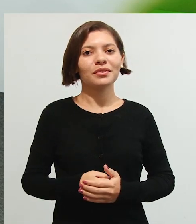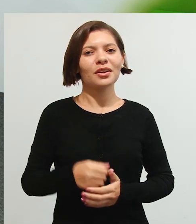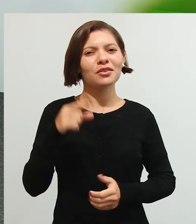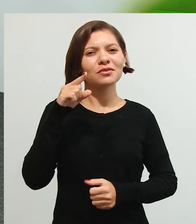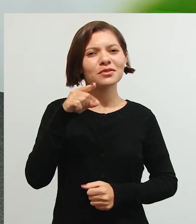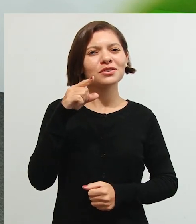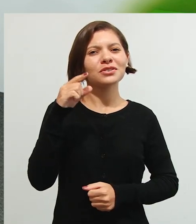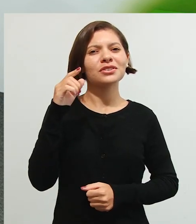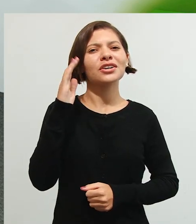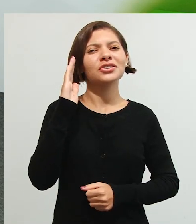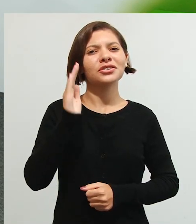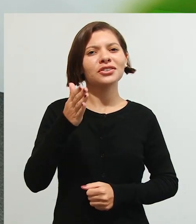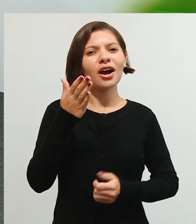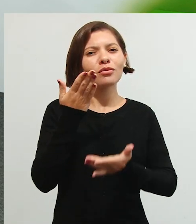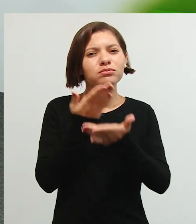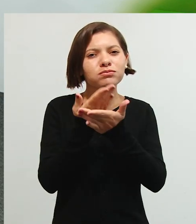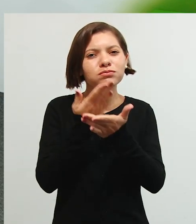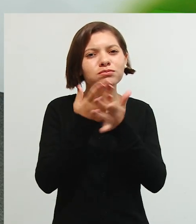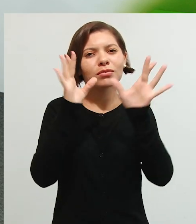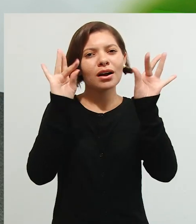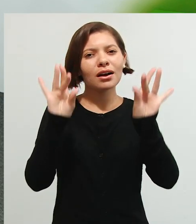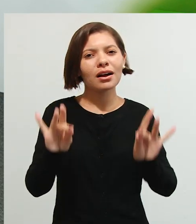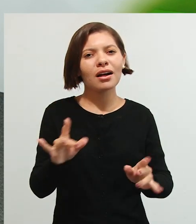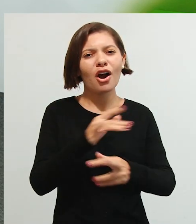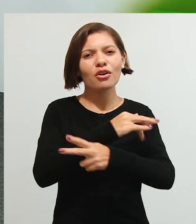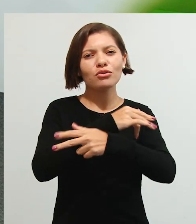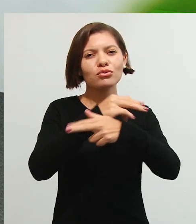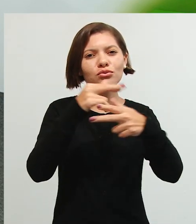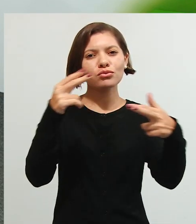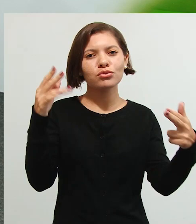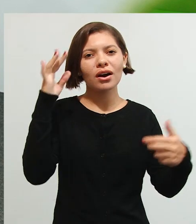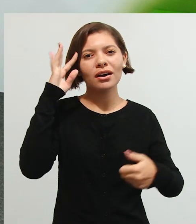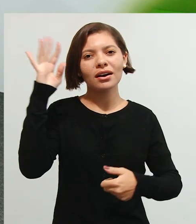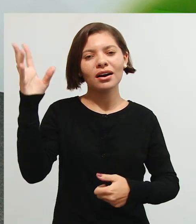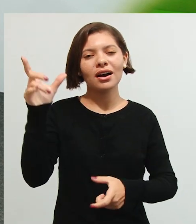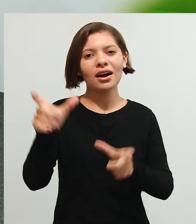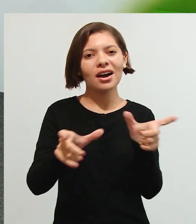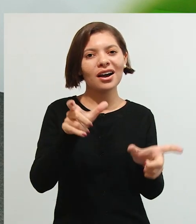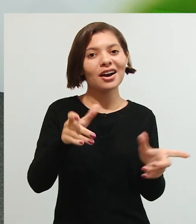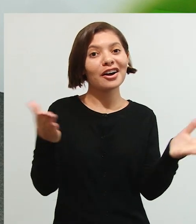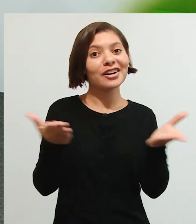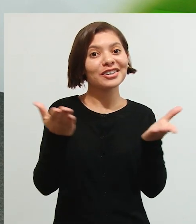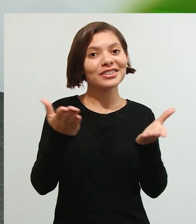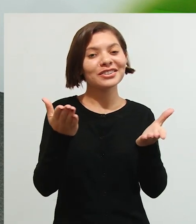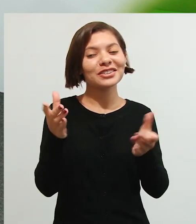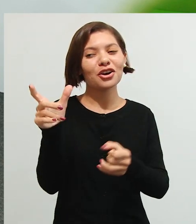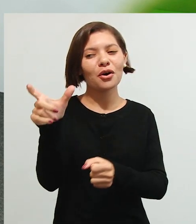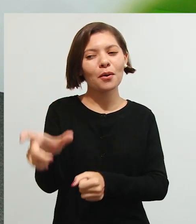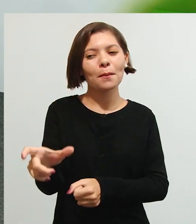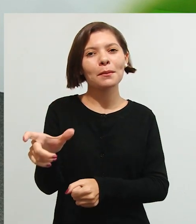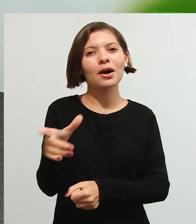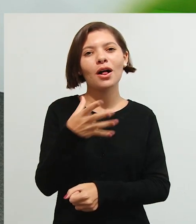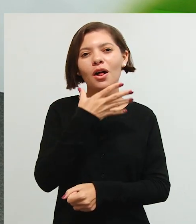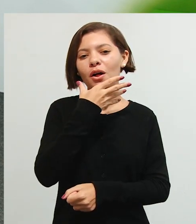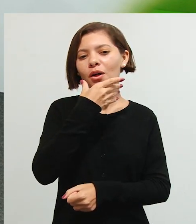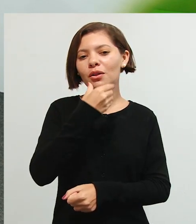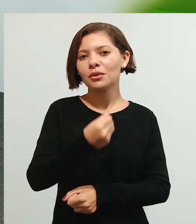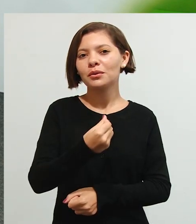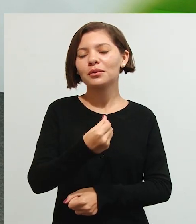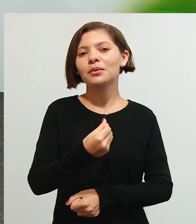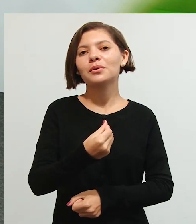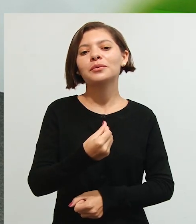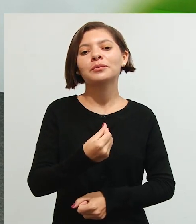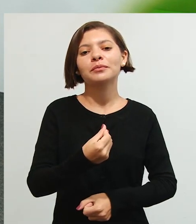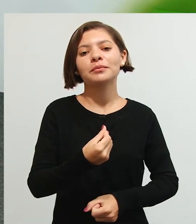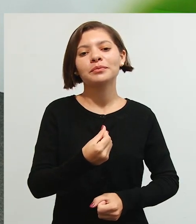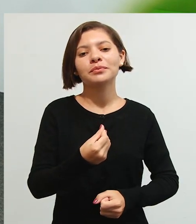já estudou sobre vários pensadores, mas hoje nós vamos estudar sobre um pensador contemporâneo e